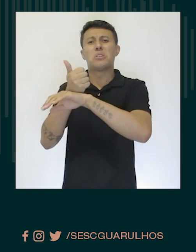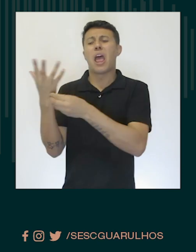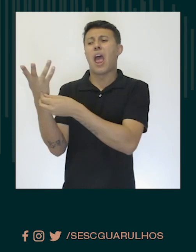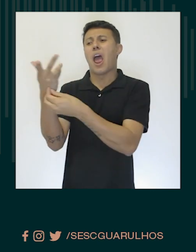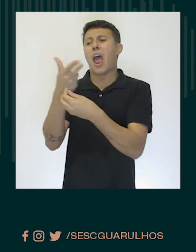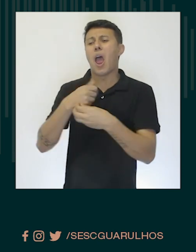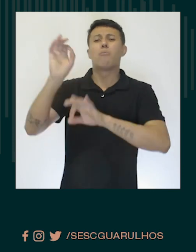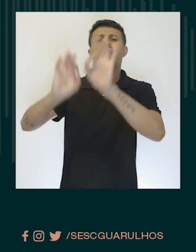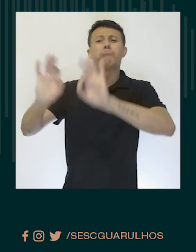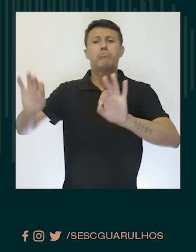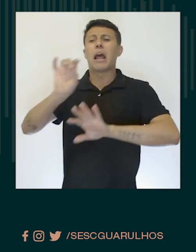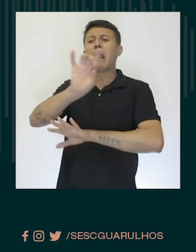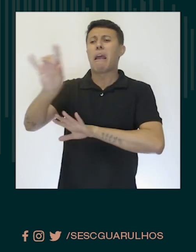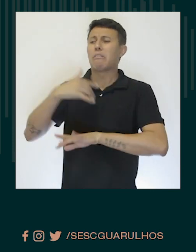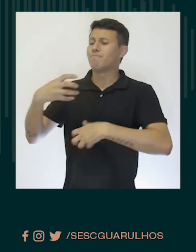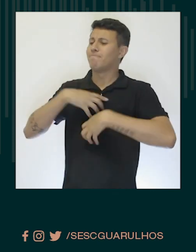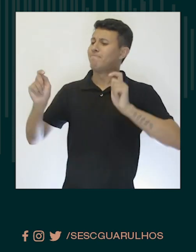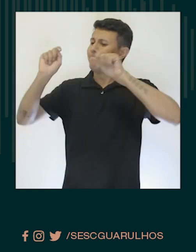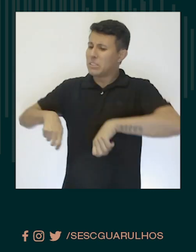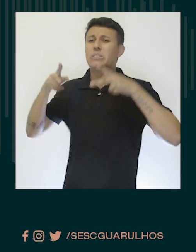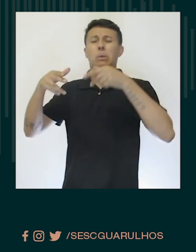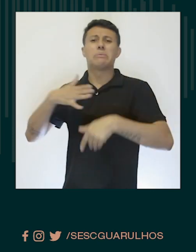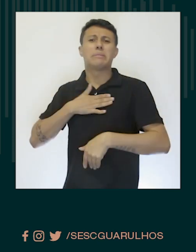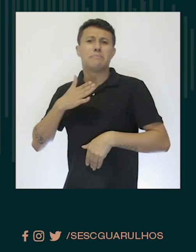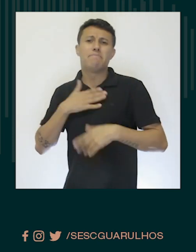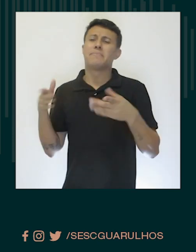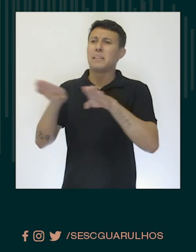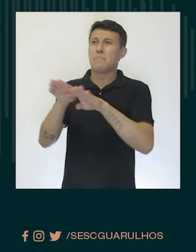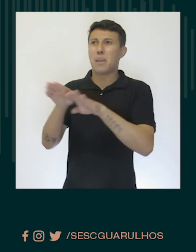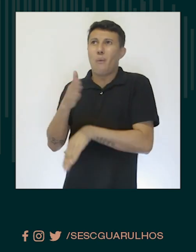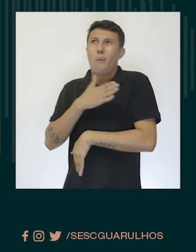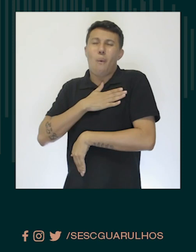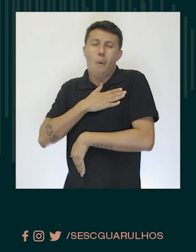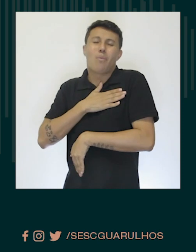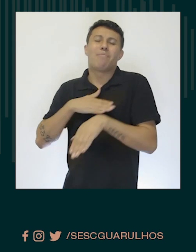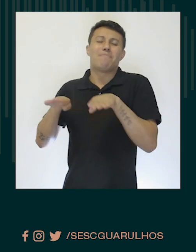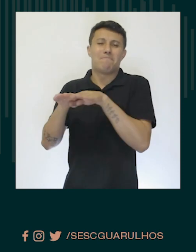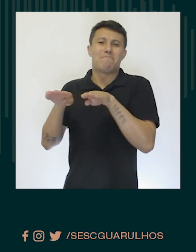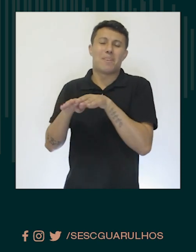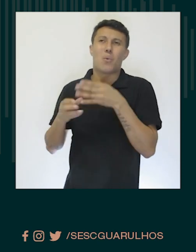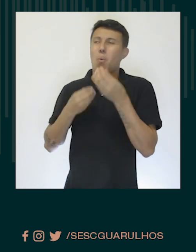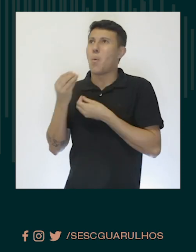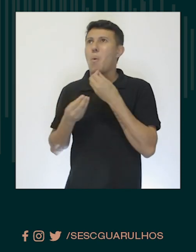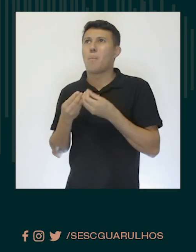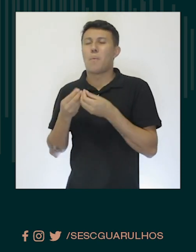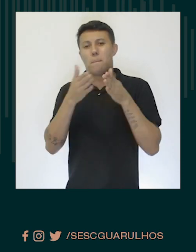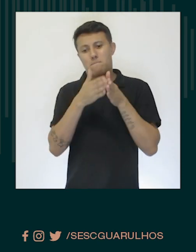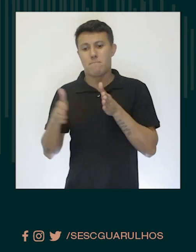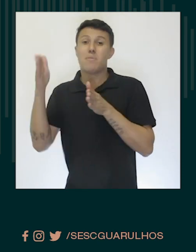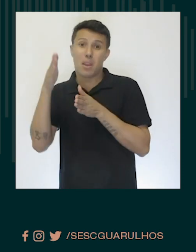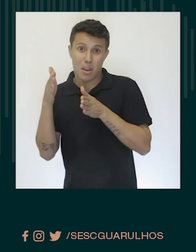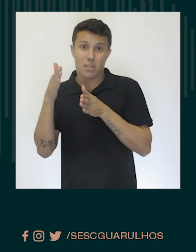capaz. Então, eu gosto muito de, durante a extensão do curso que eu